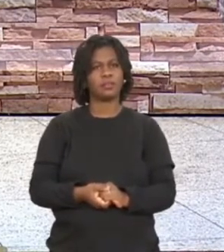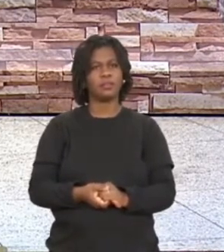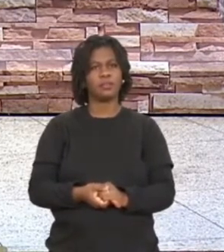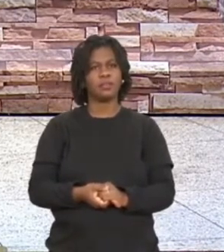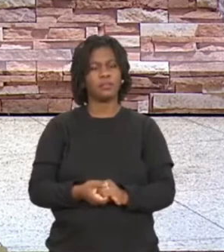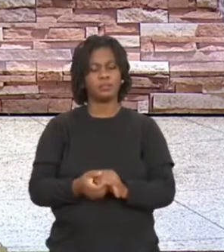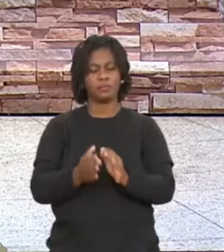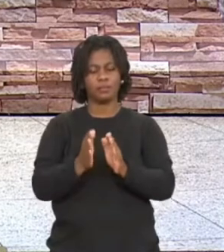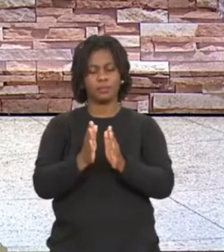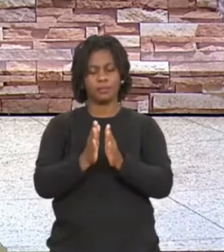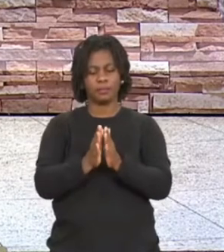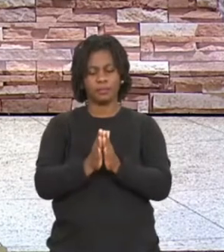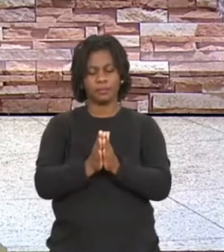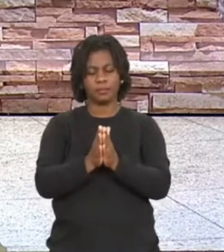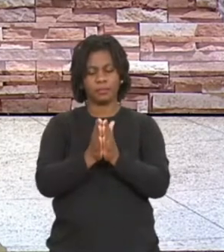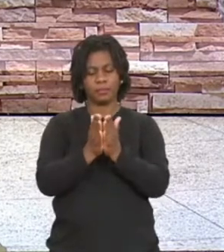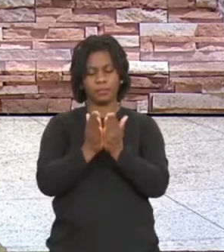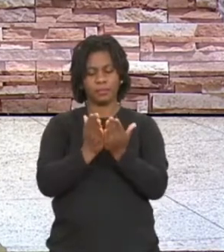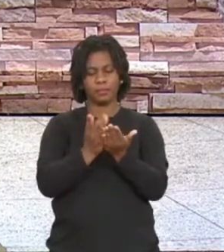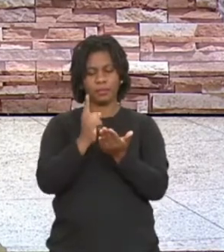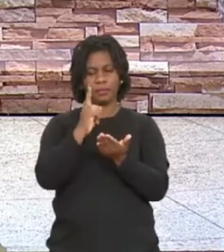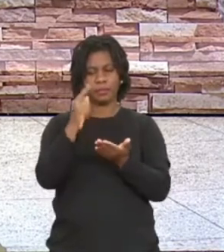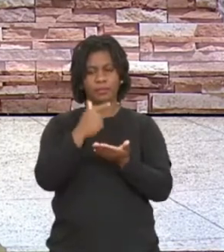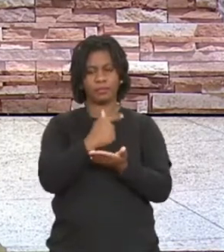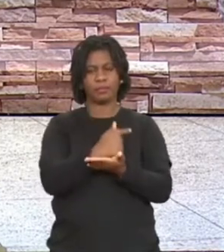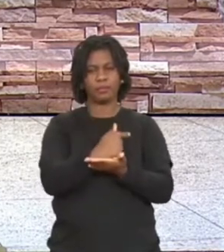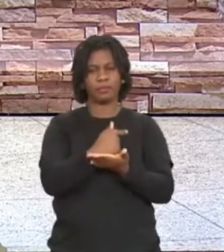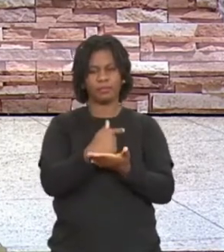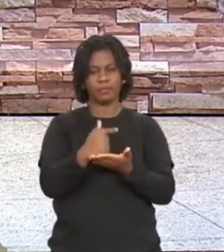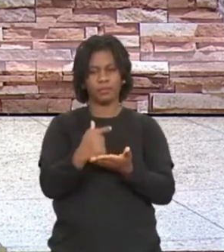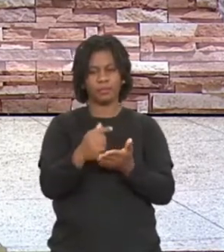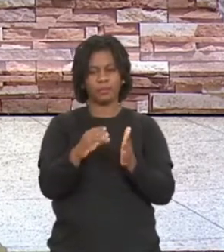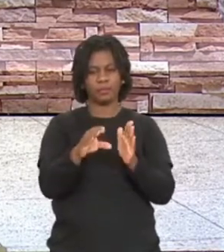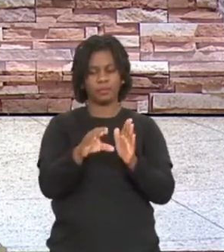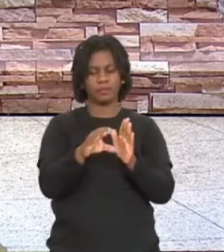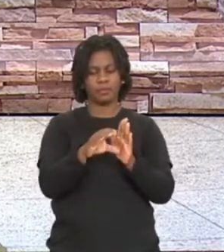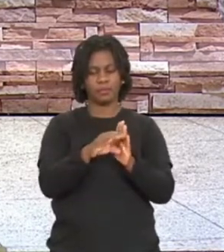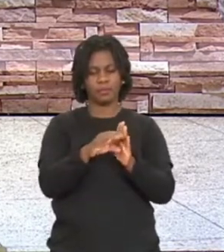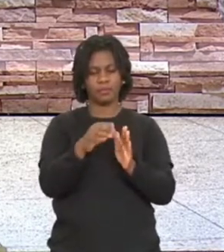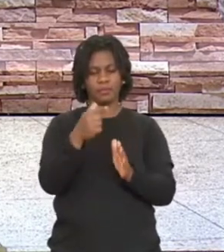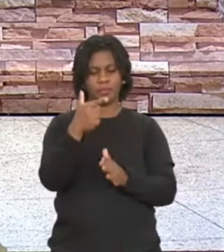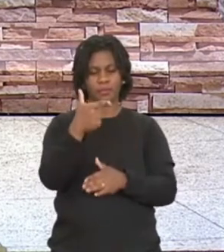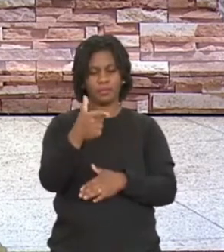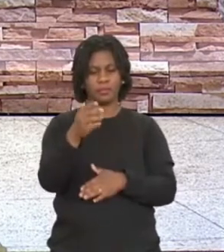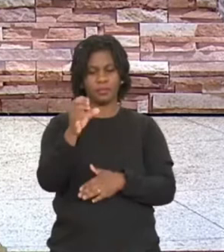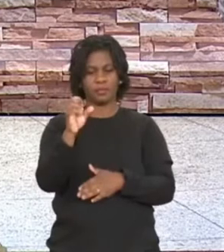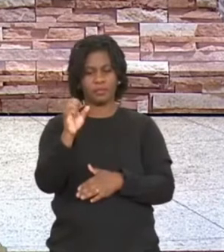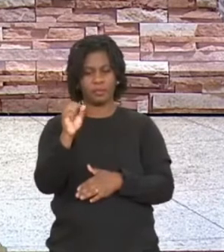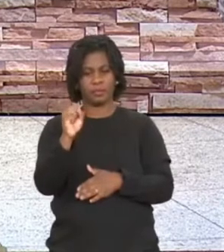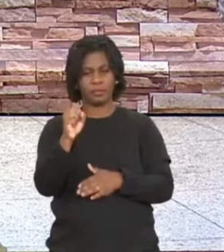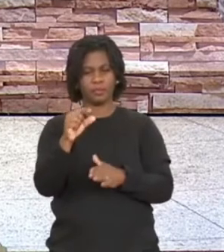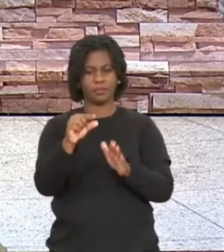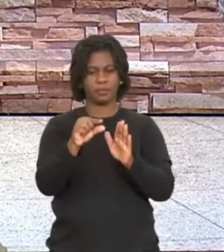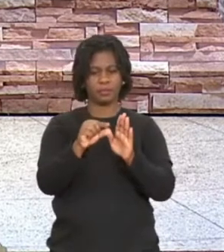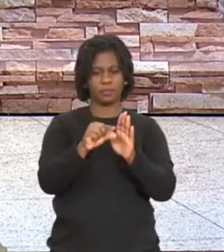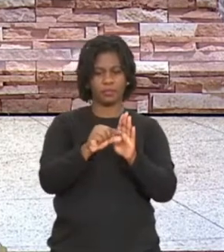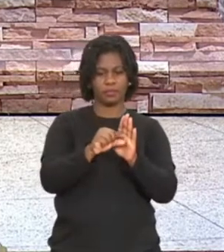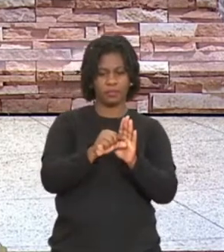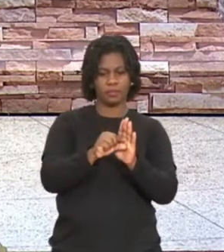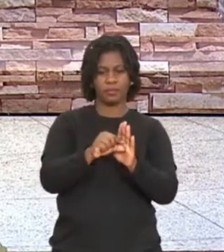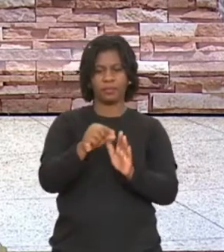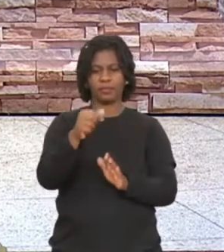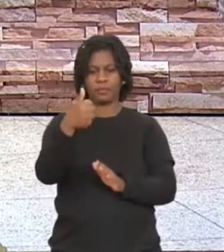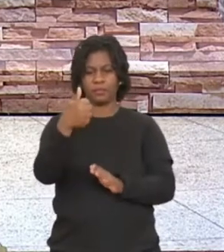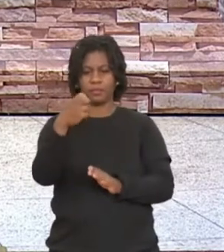Abra sua Bíblia no livro de Gênesis 28, versículo 15. Gênesis 28,